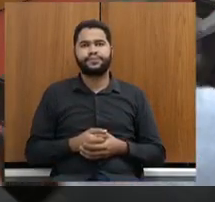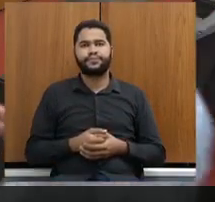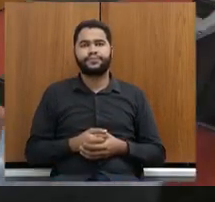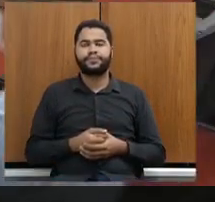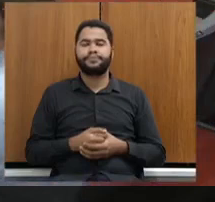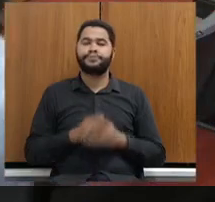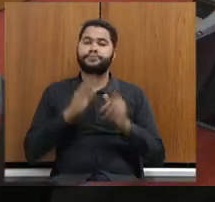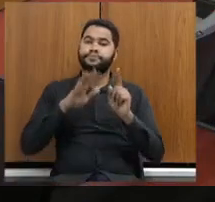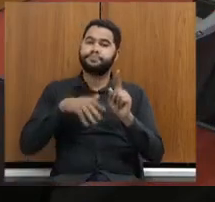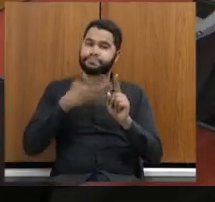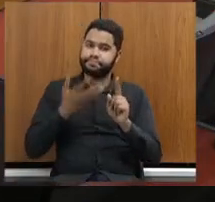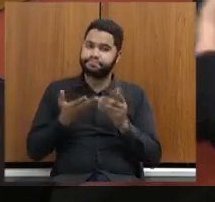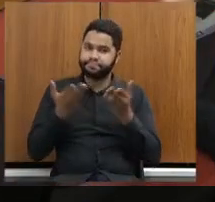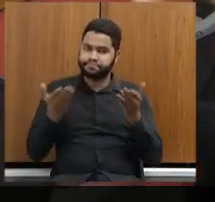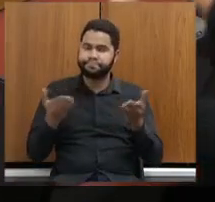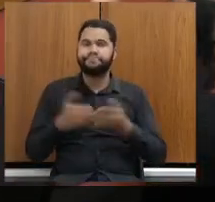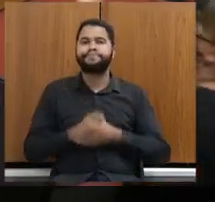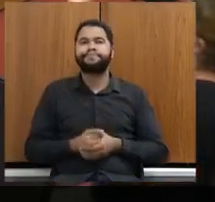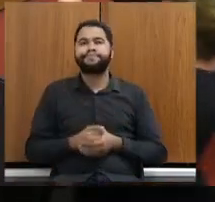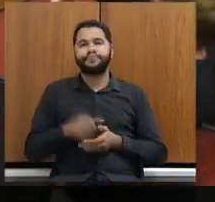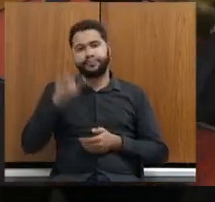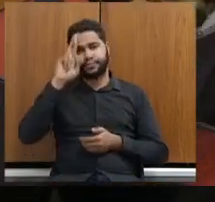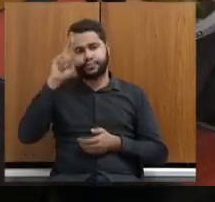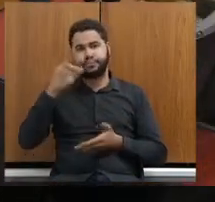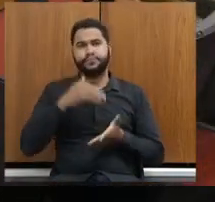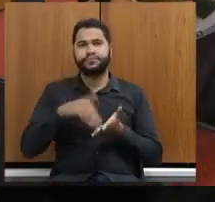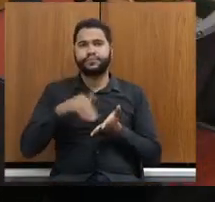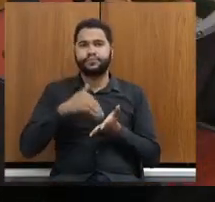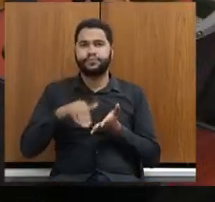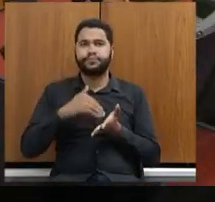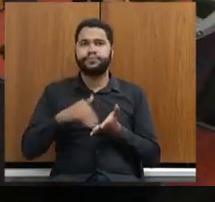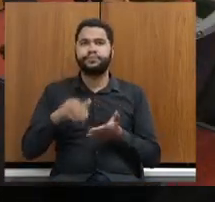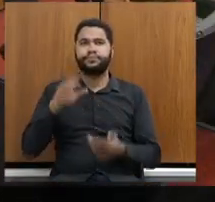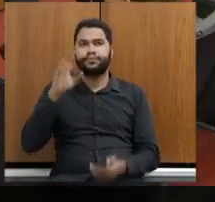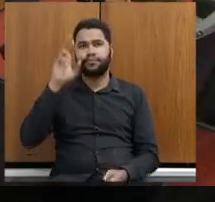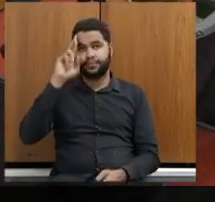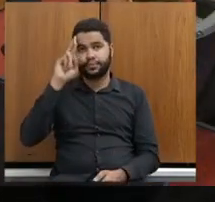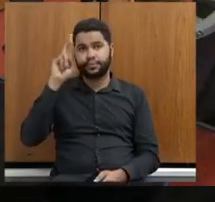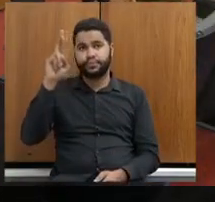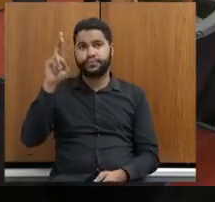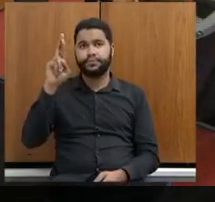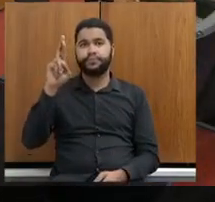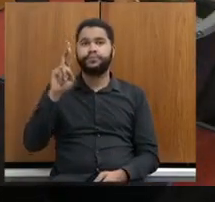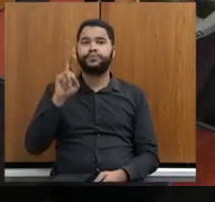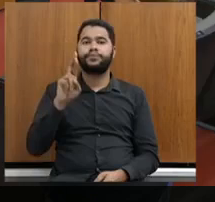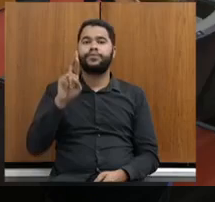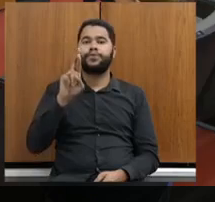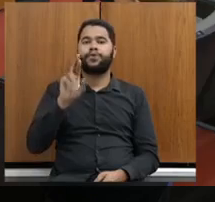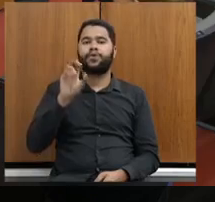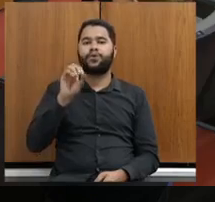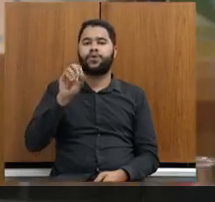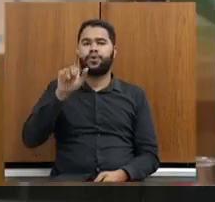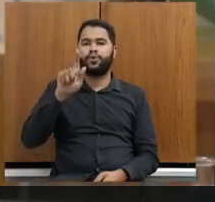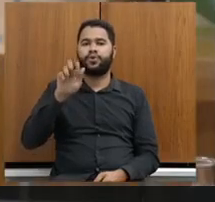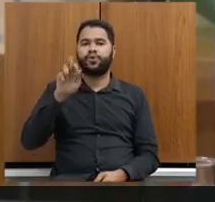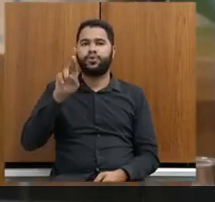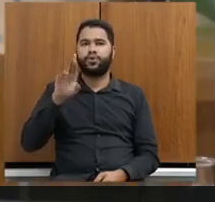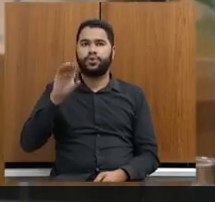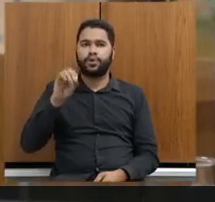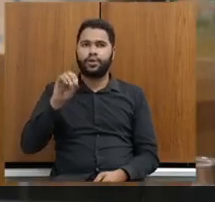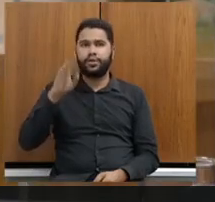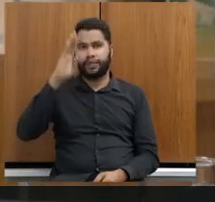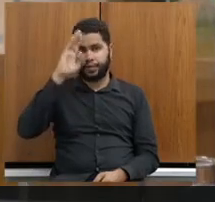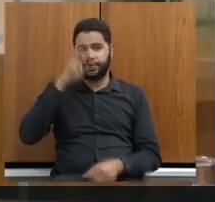serviço lá o senhor secretário Dr Rogério Greco tá